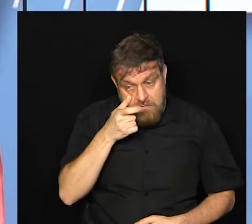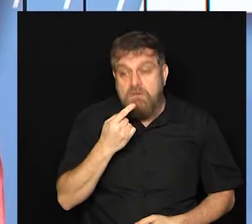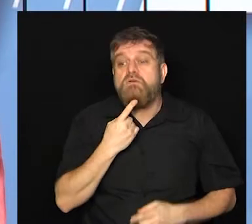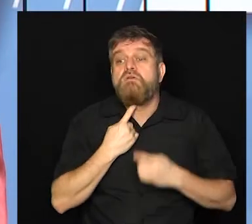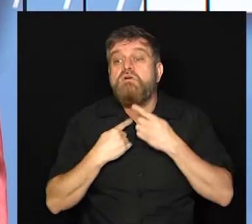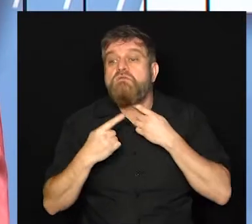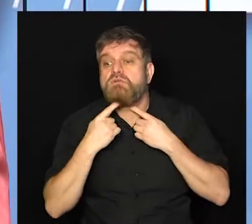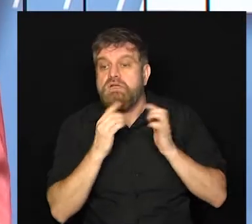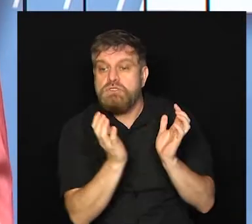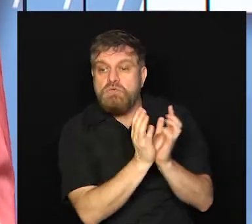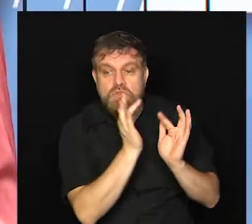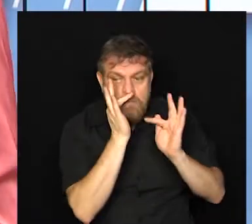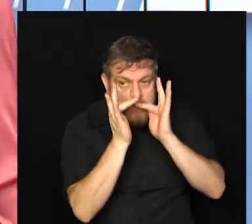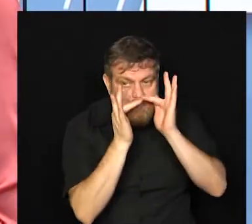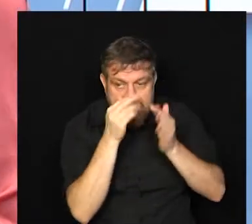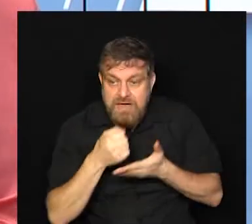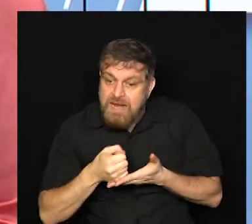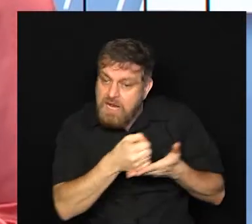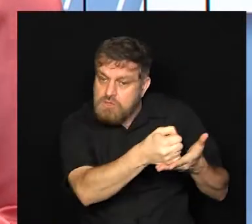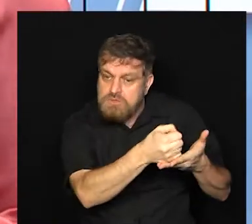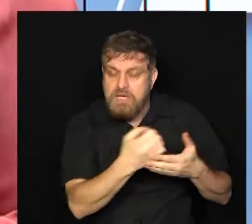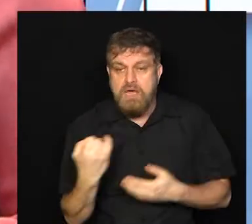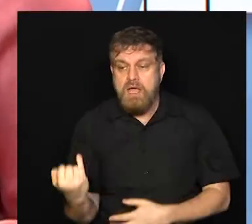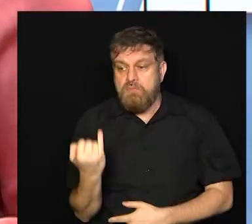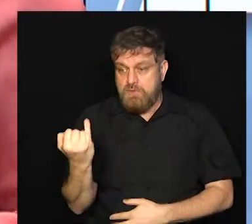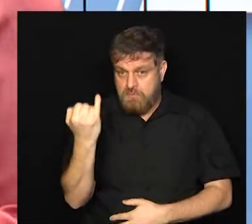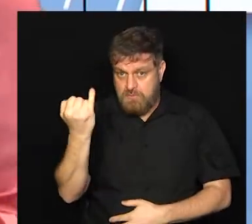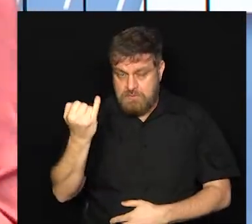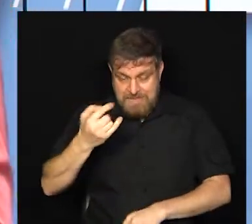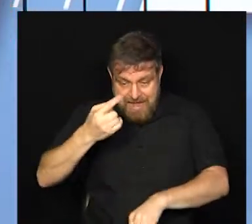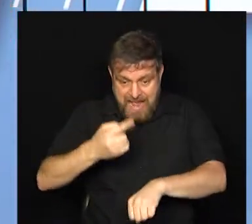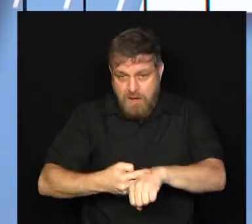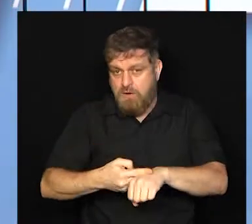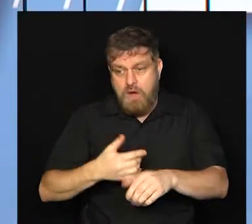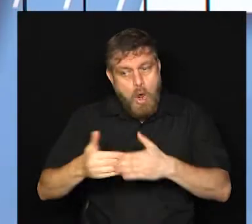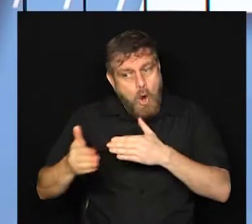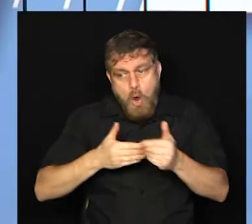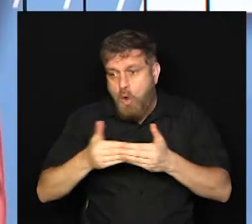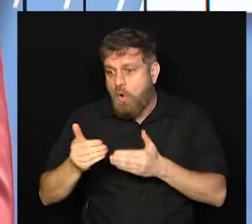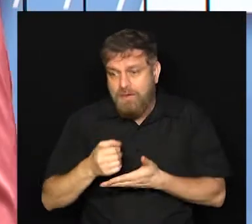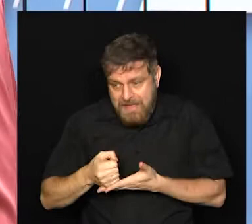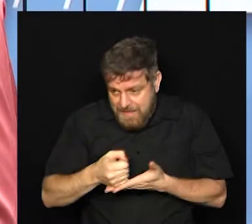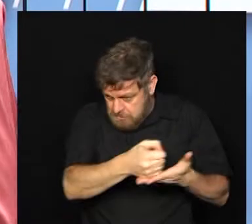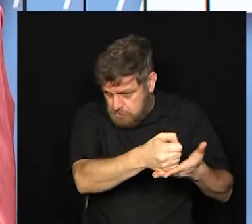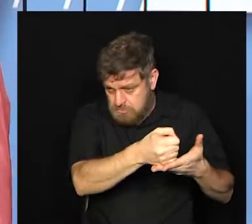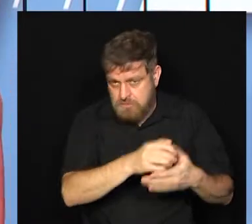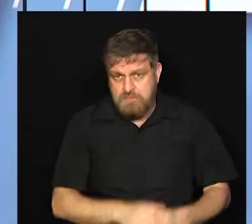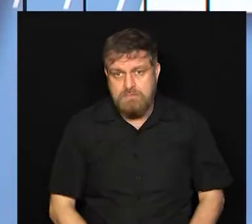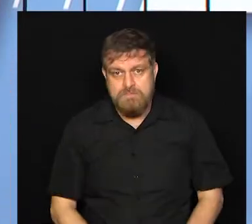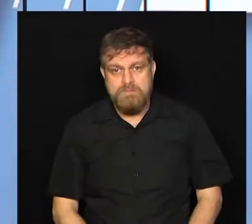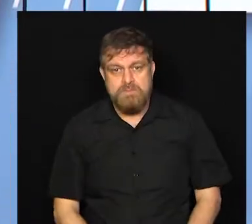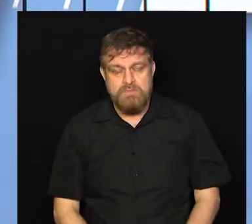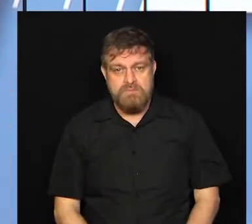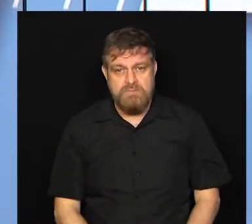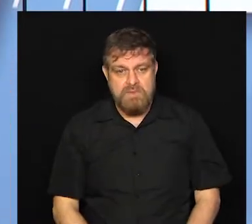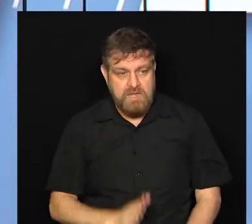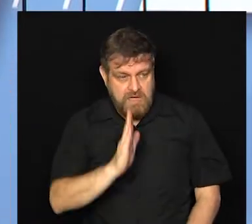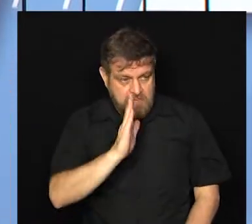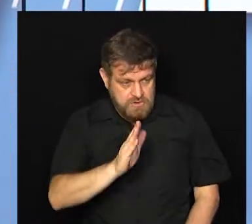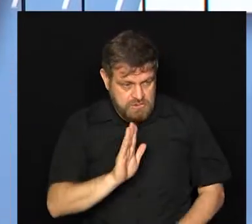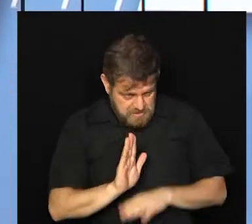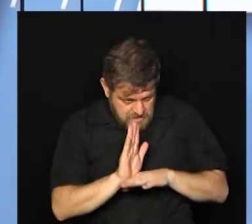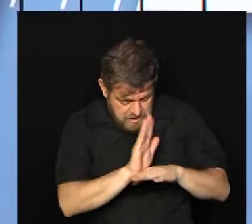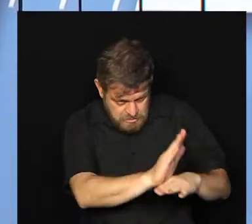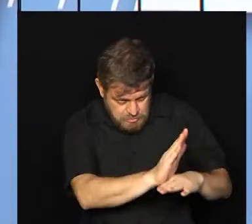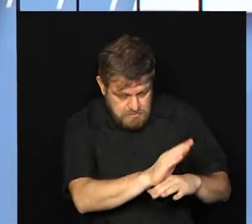ajudar o Grupo Primavera, né, é muito importante nesse momento, qualquer ajuda que for necessária, né, Ruth, nesse momento, já alivia um